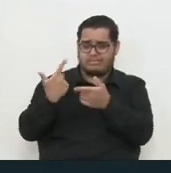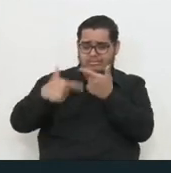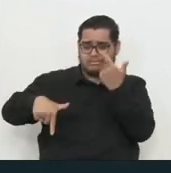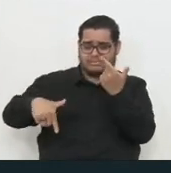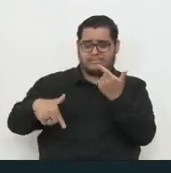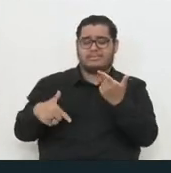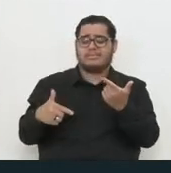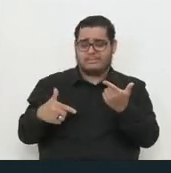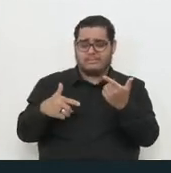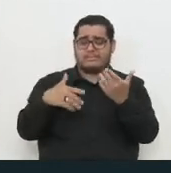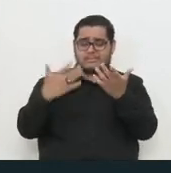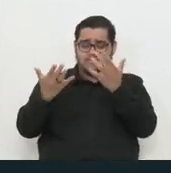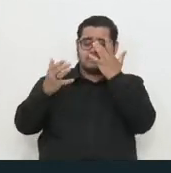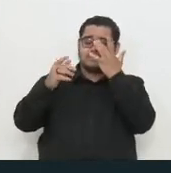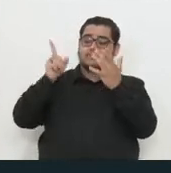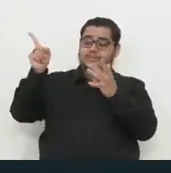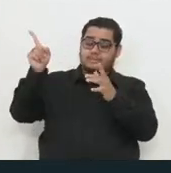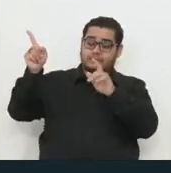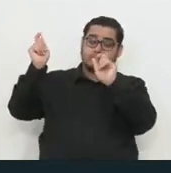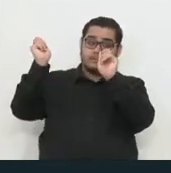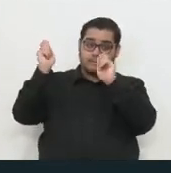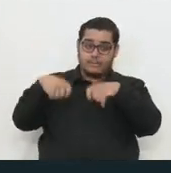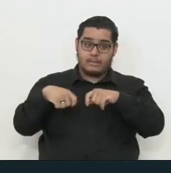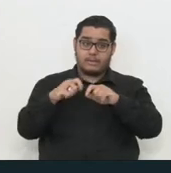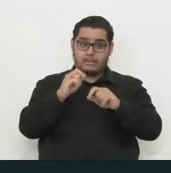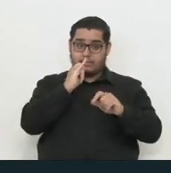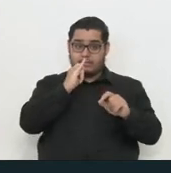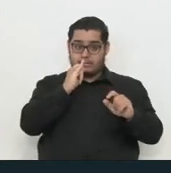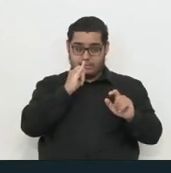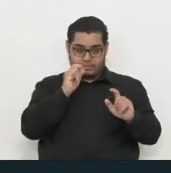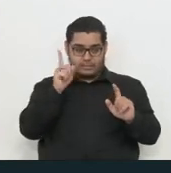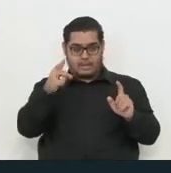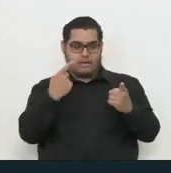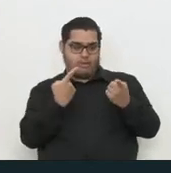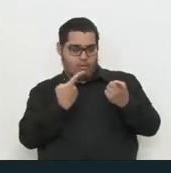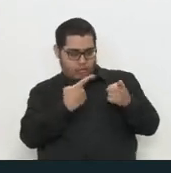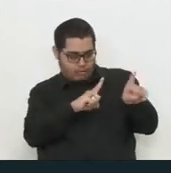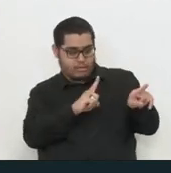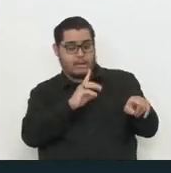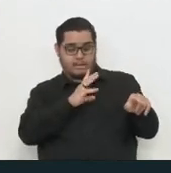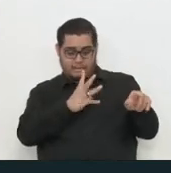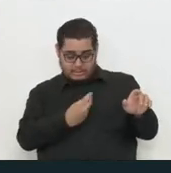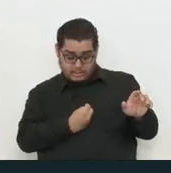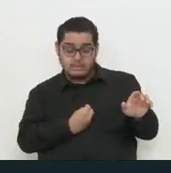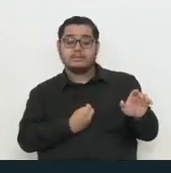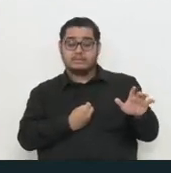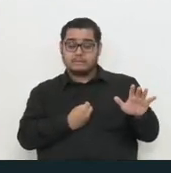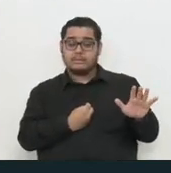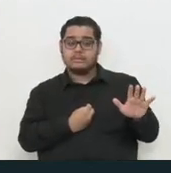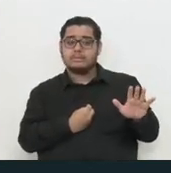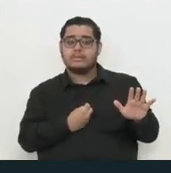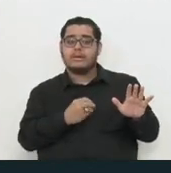fazer críticas se ele é transfóbico se ele contra Mas ele tem que respeitar